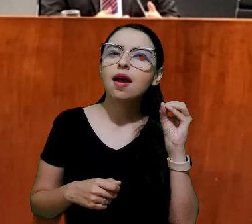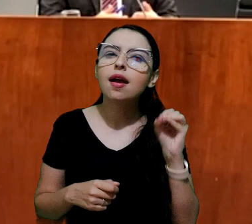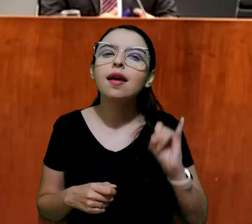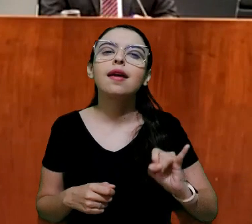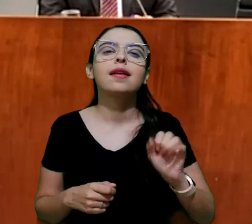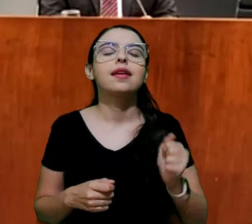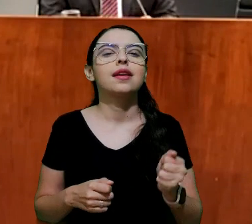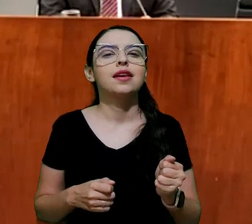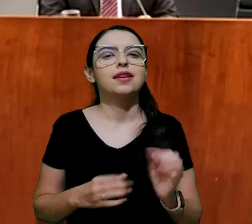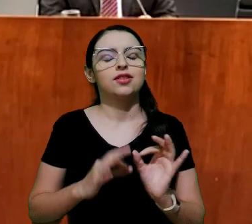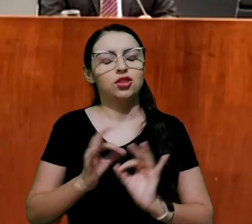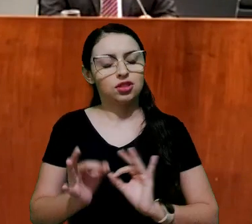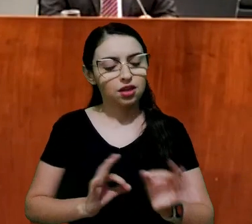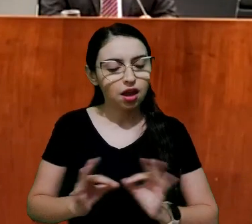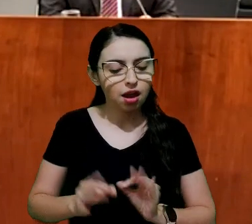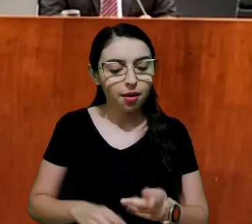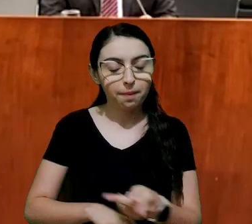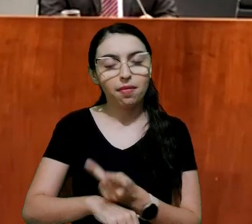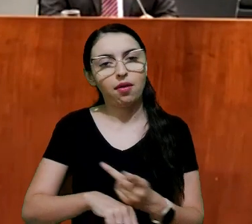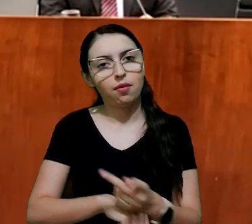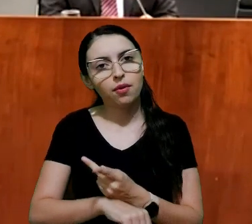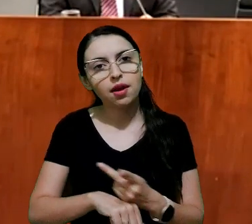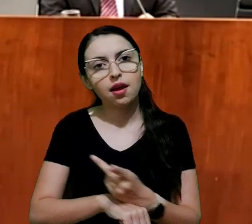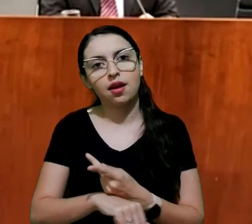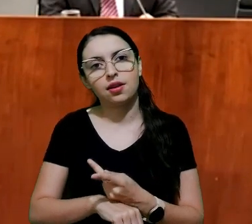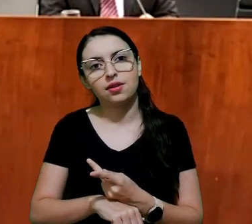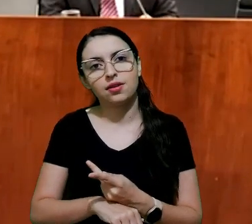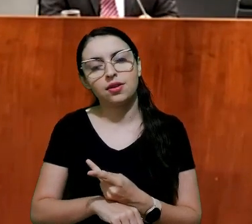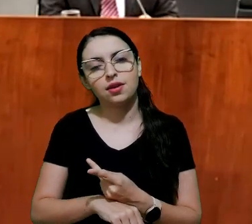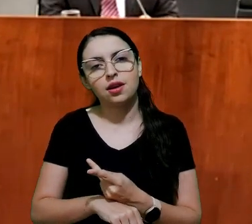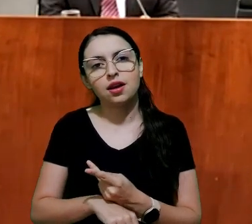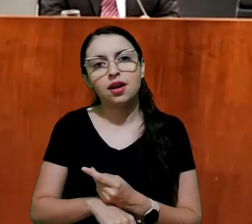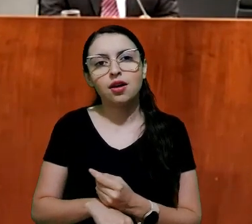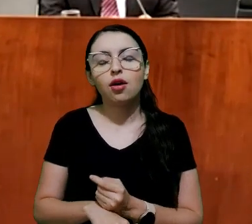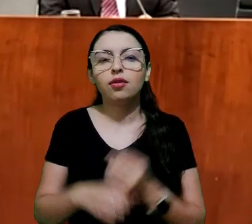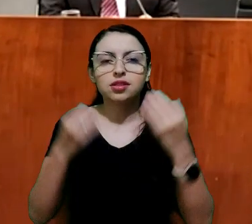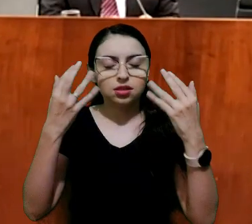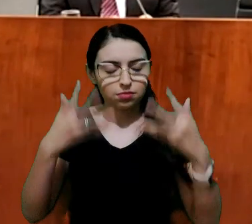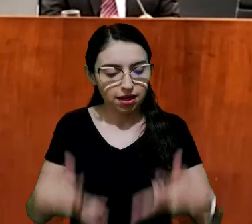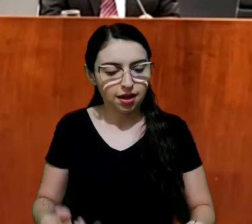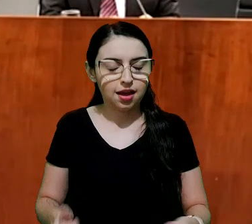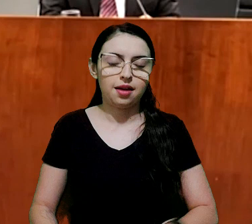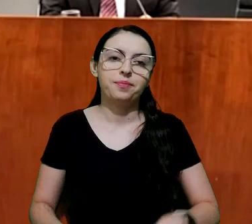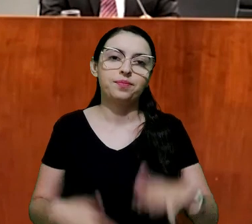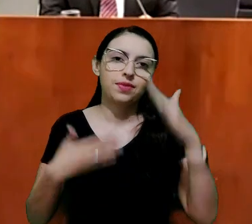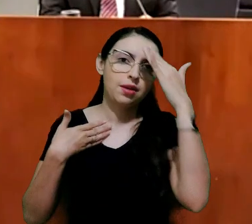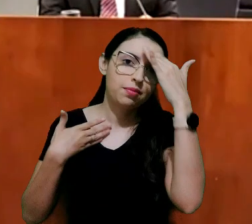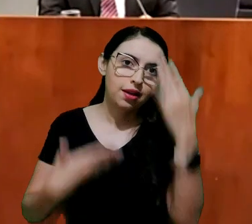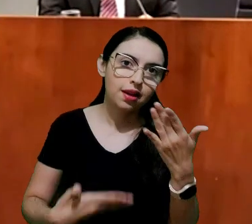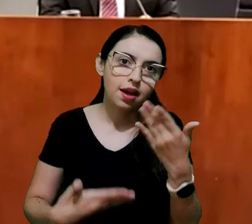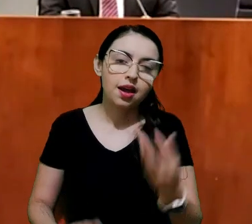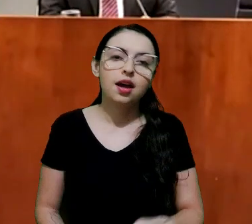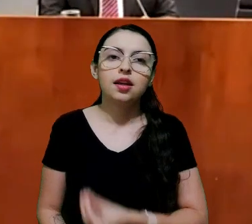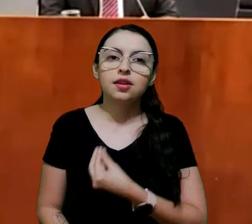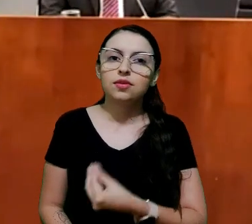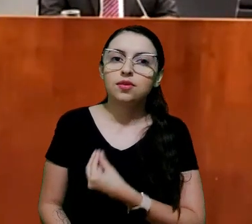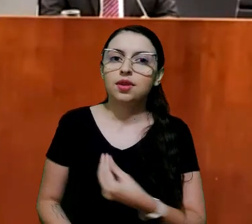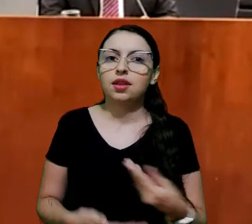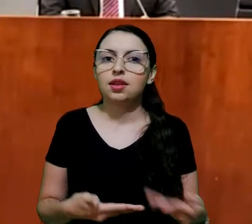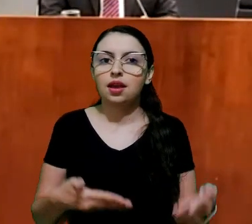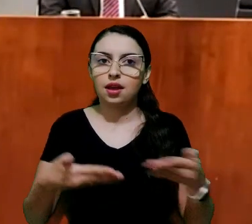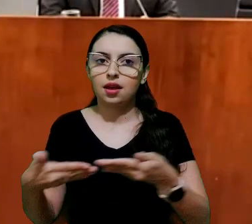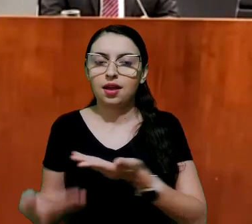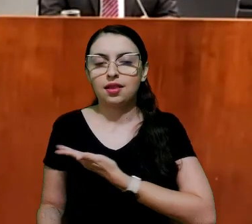sempre trazê-lo para a nossa realidade. Agradeço também a presença da minha colega da PUC,